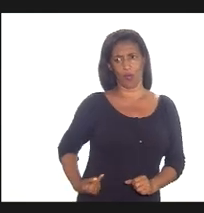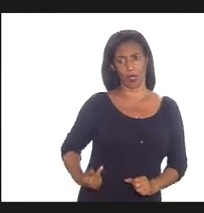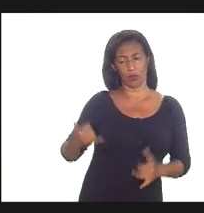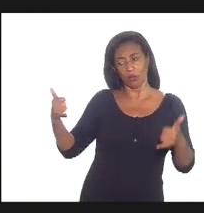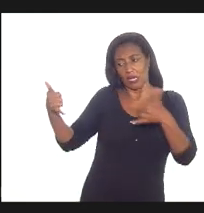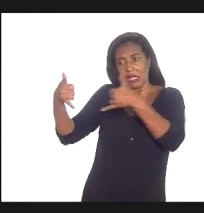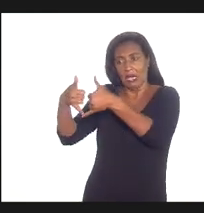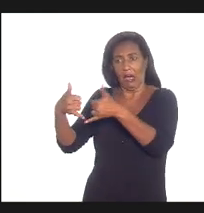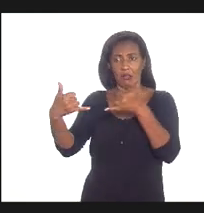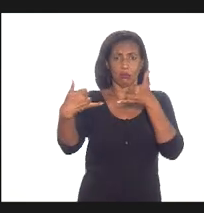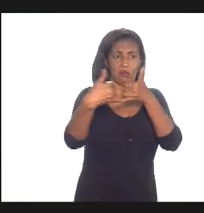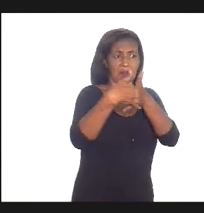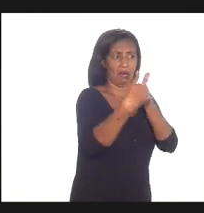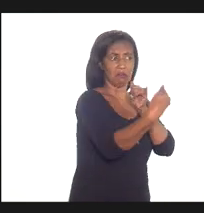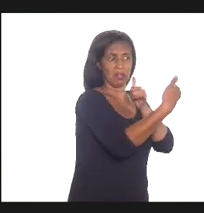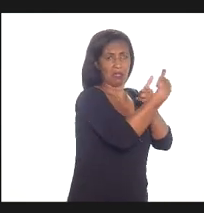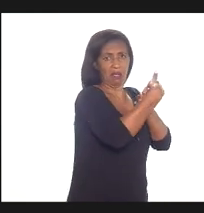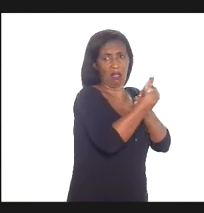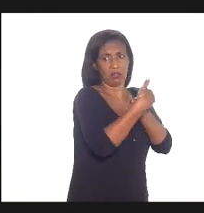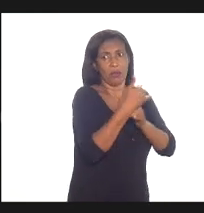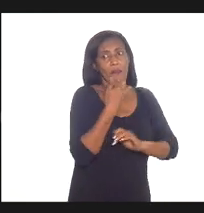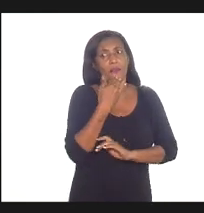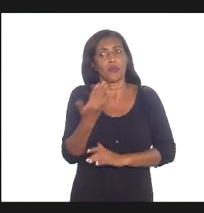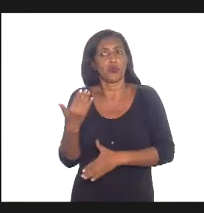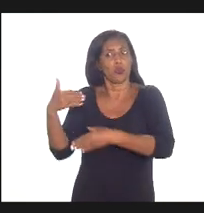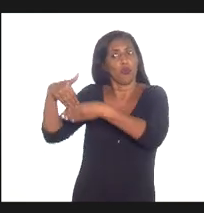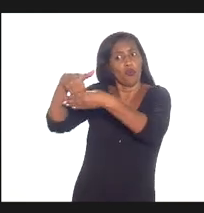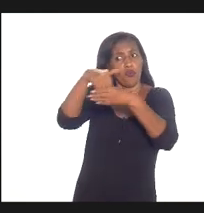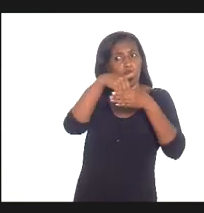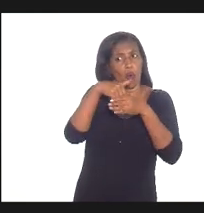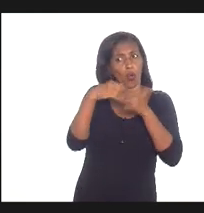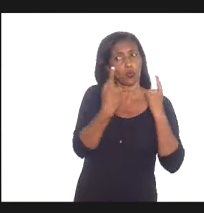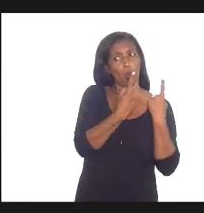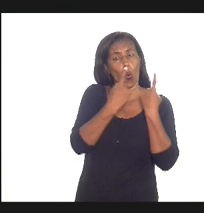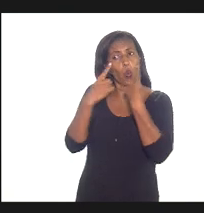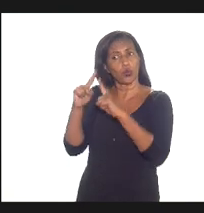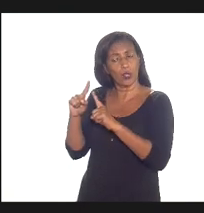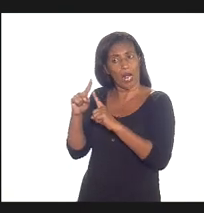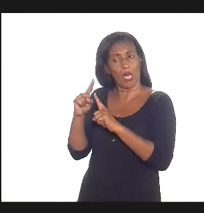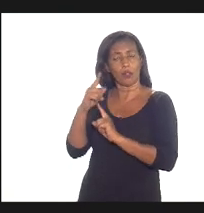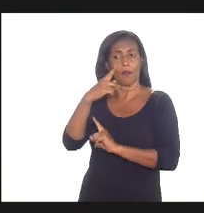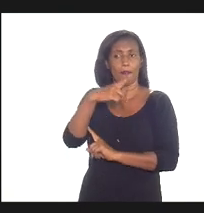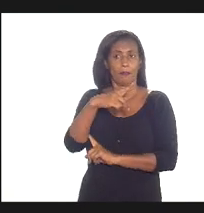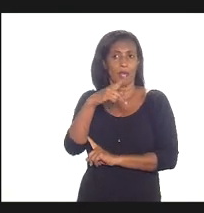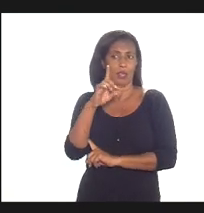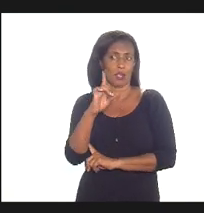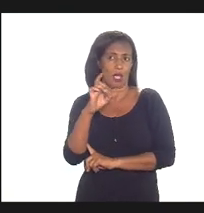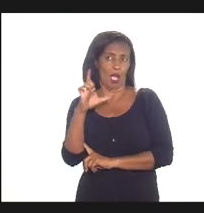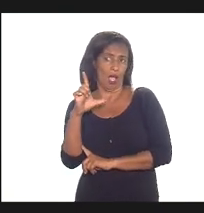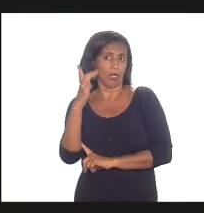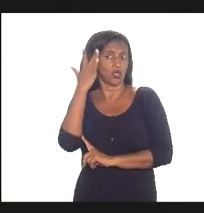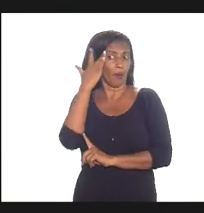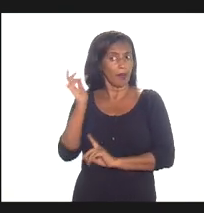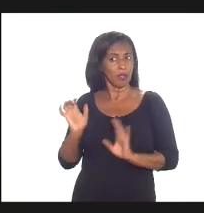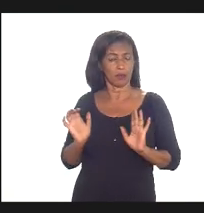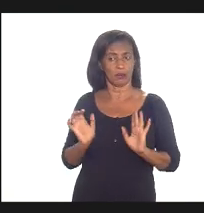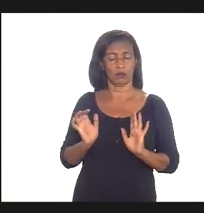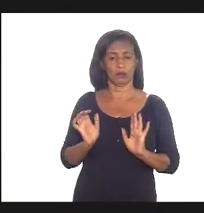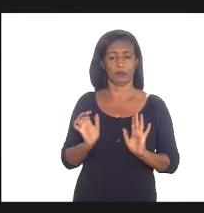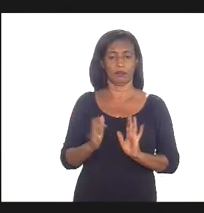outro deputado que é legítimo pedindo voto contrário no PDL de amanhã. Eu